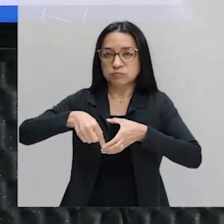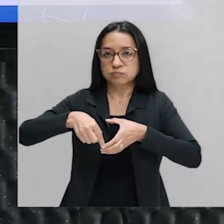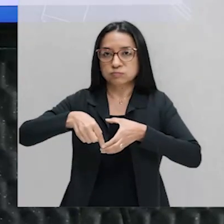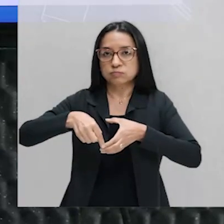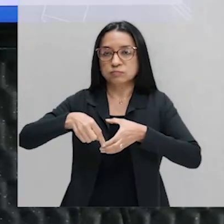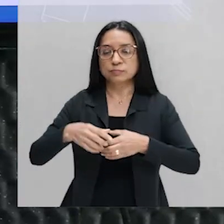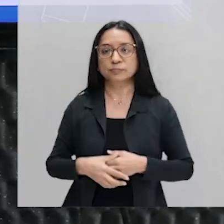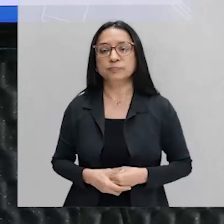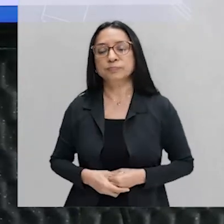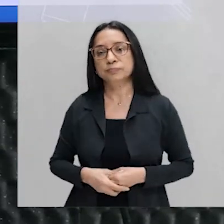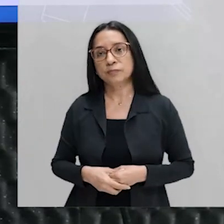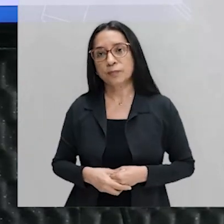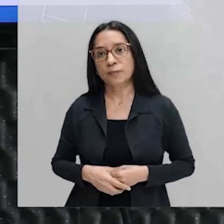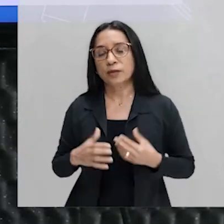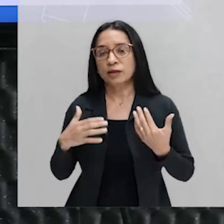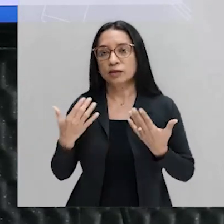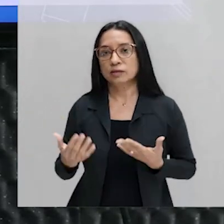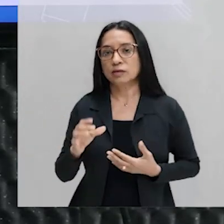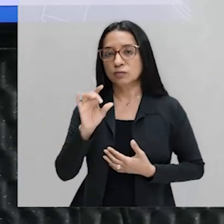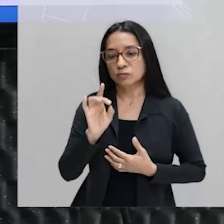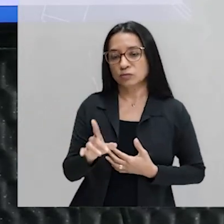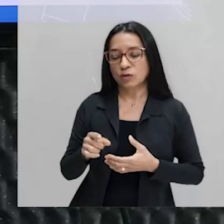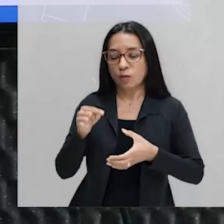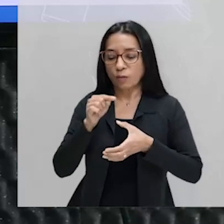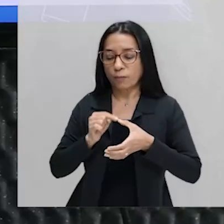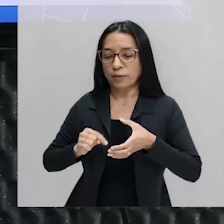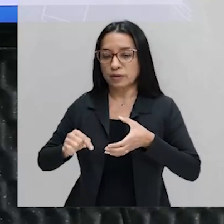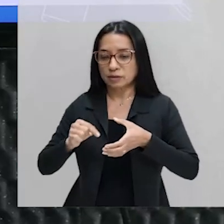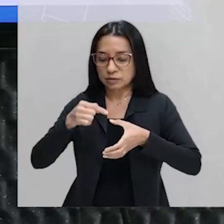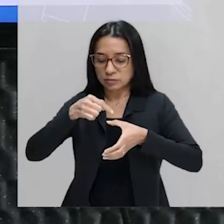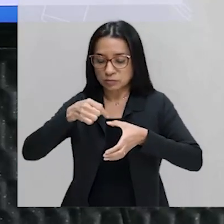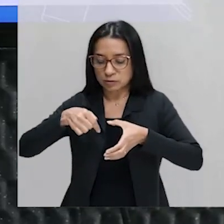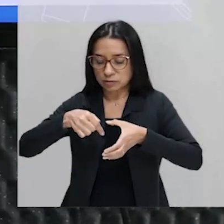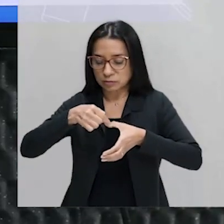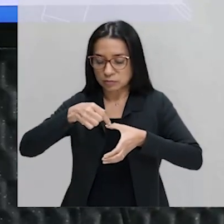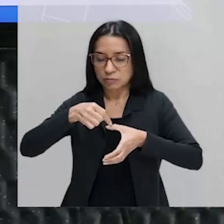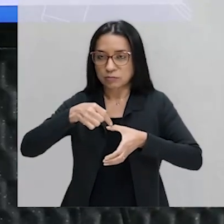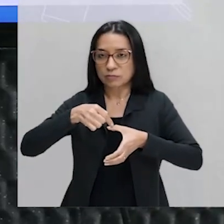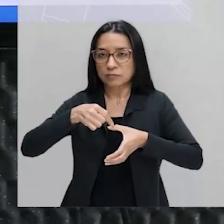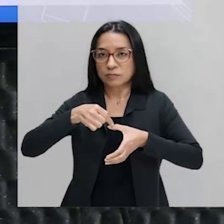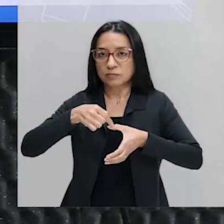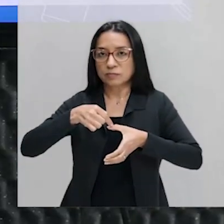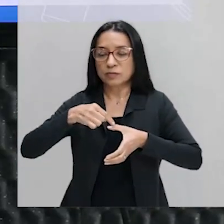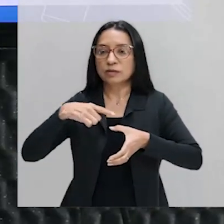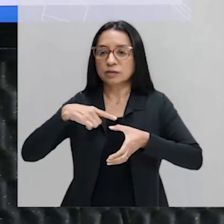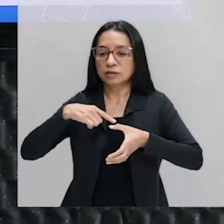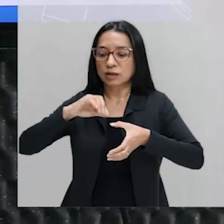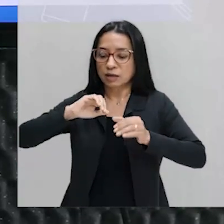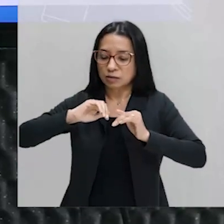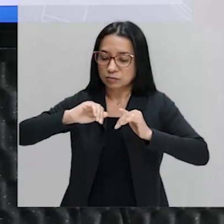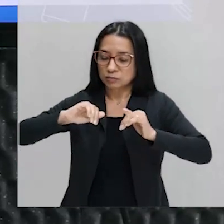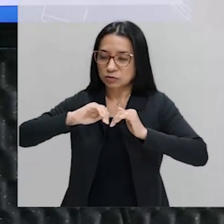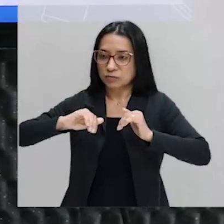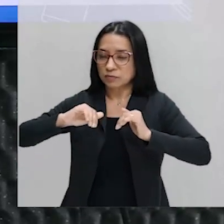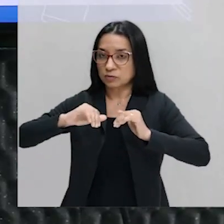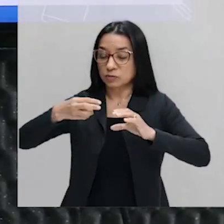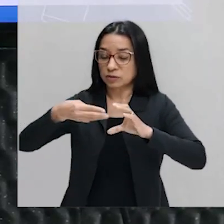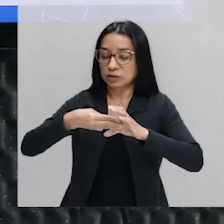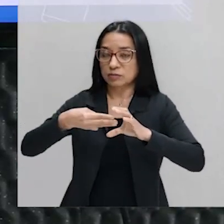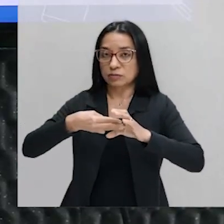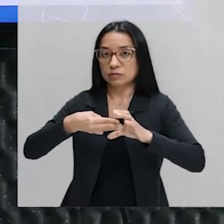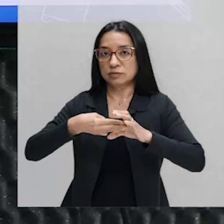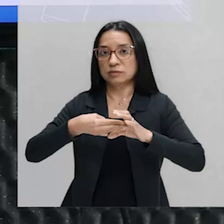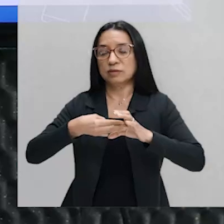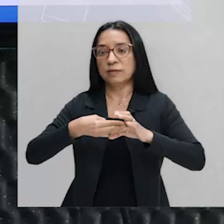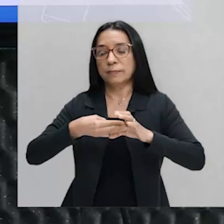tá? Então, somente esse pedacinho, que é o disco germinativo, ele vai sofrer divisões celulares e ele